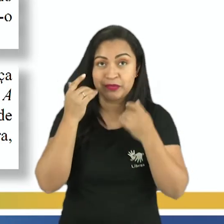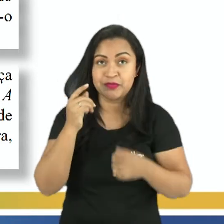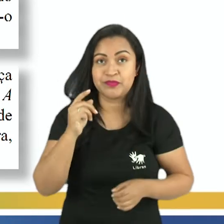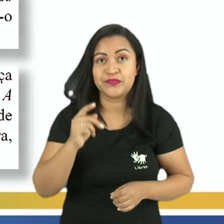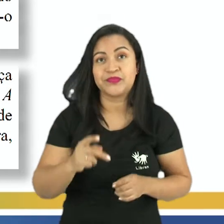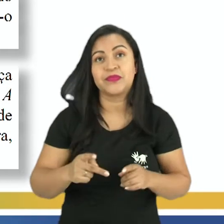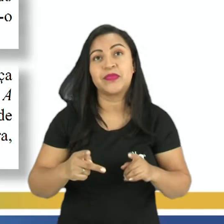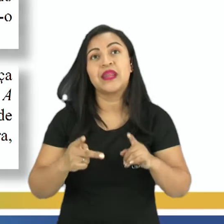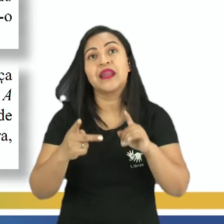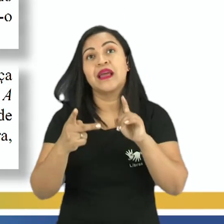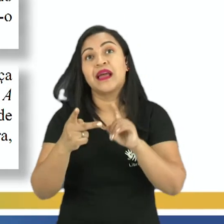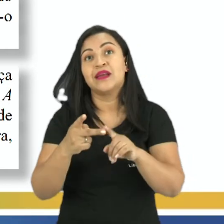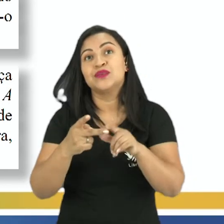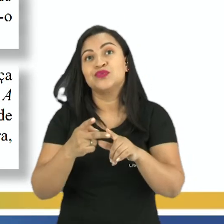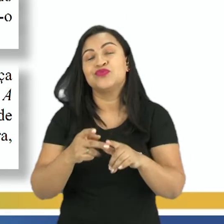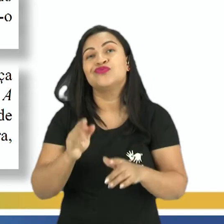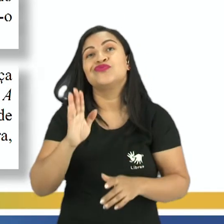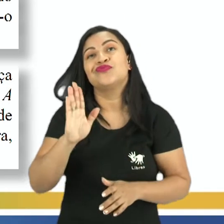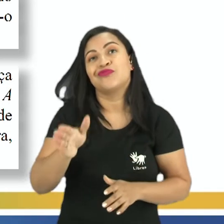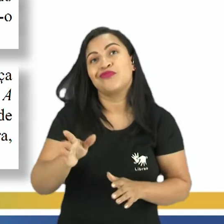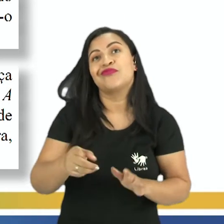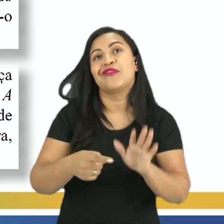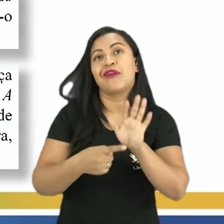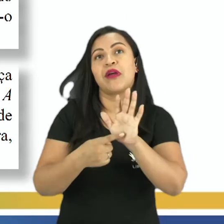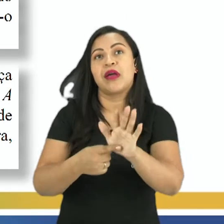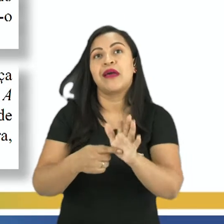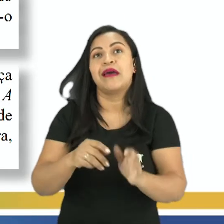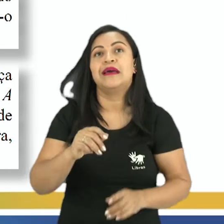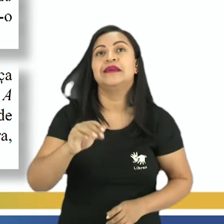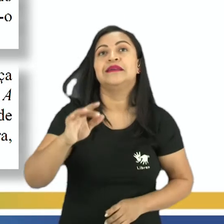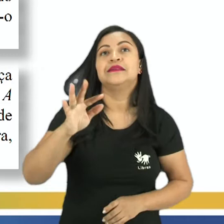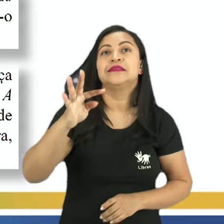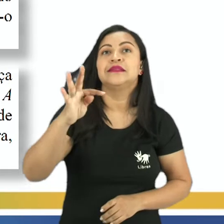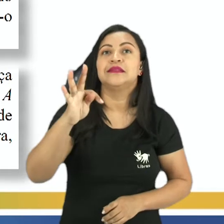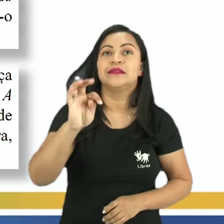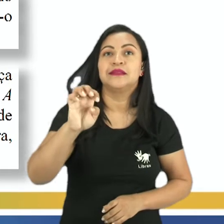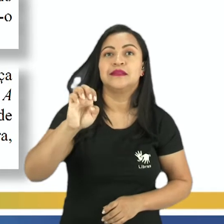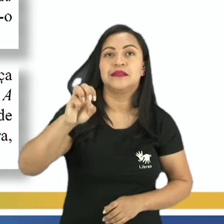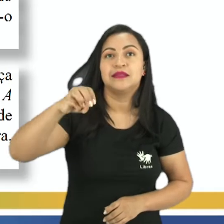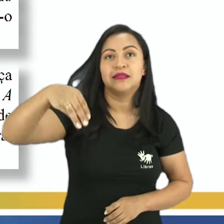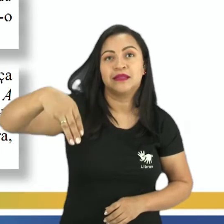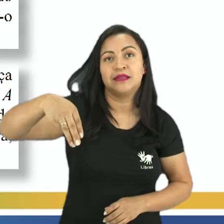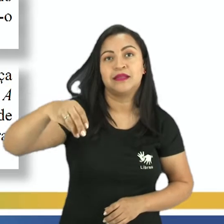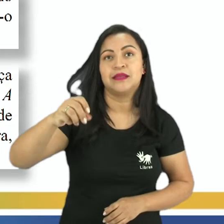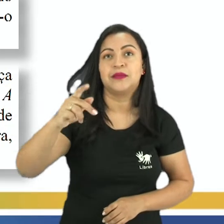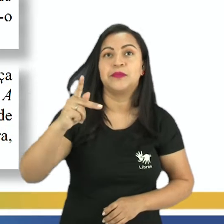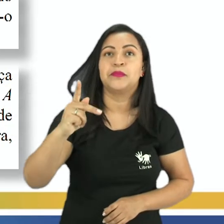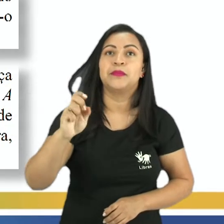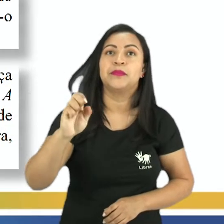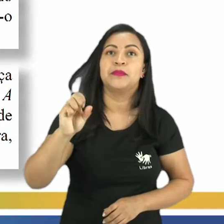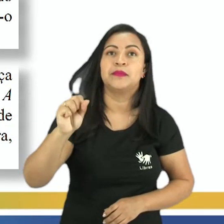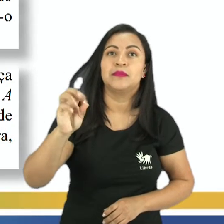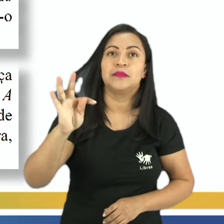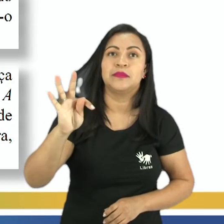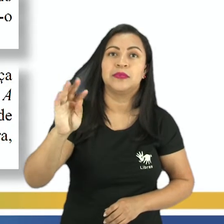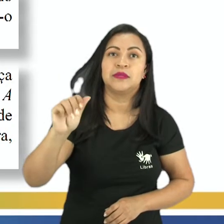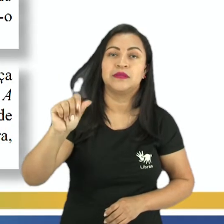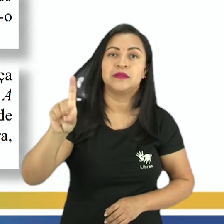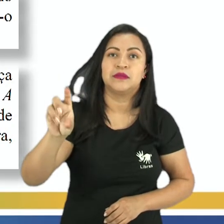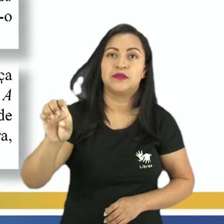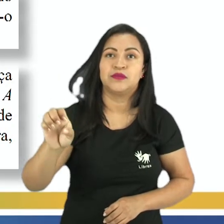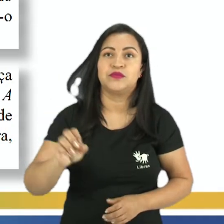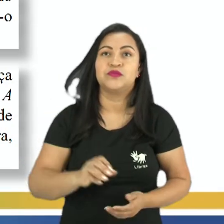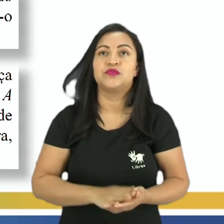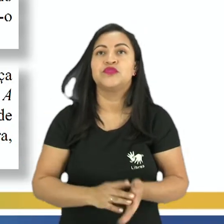segunda imagem mostra a cena da peça A Tempestade, de William Shakespeare, que foi encenada pelo Grupo de Divulgação da